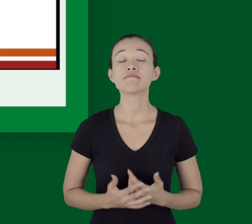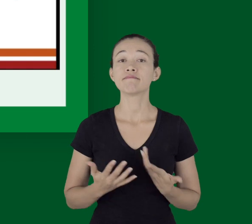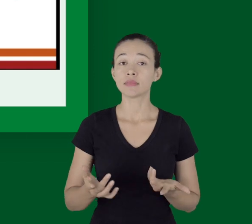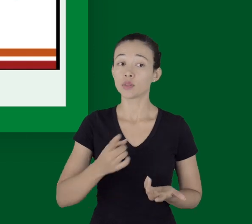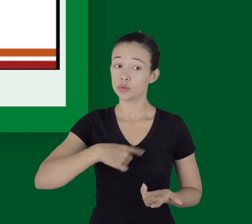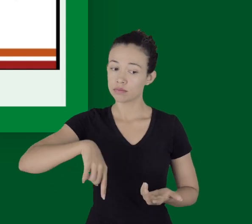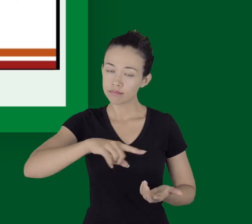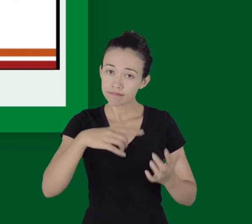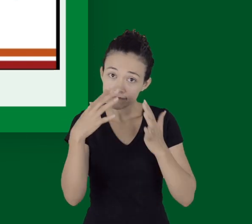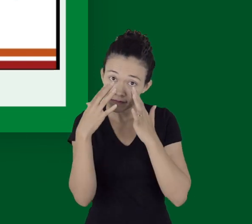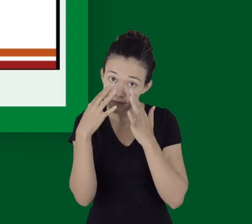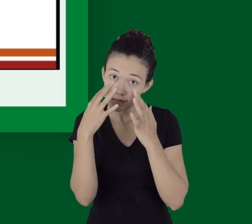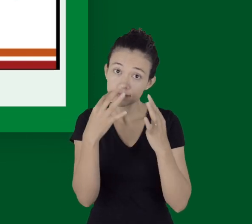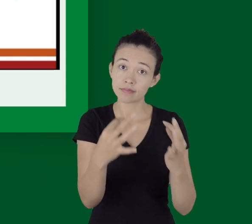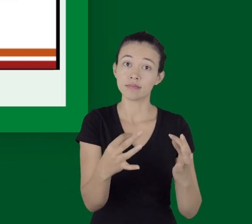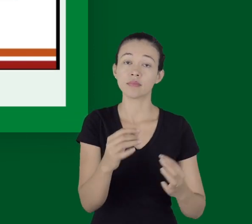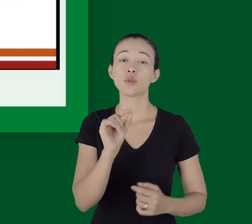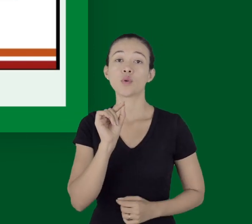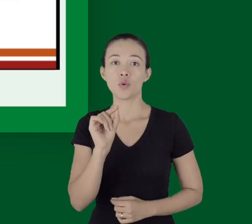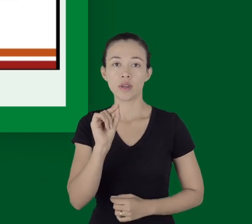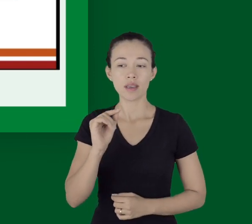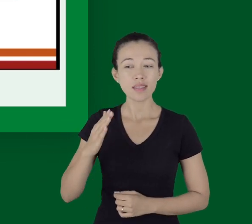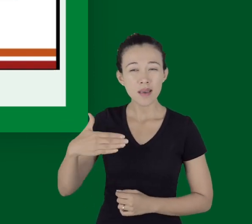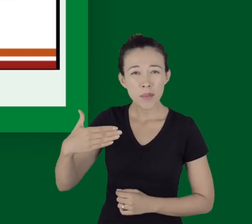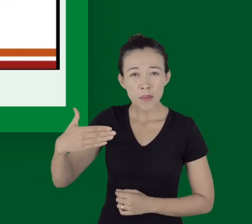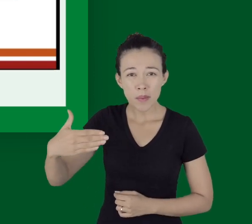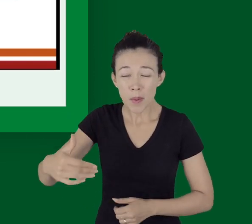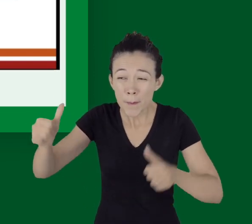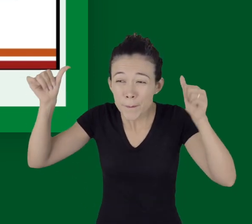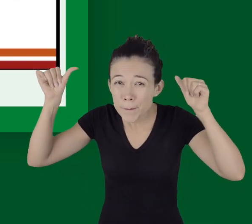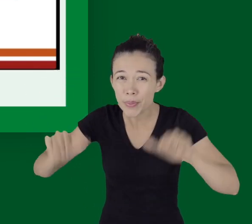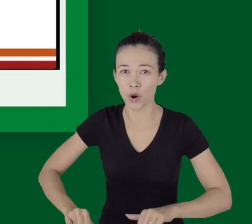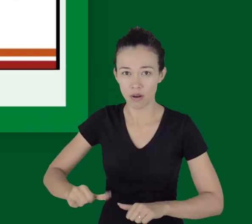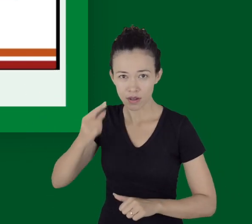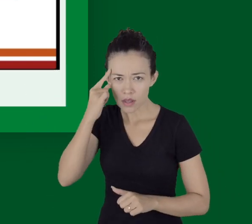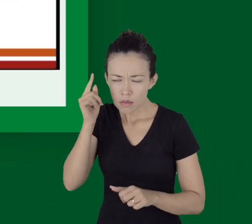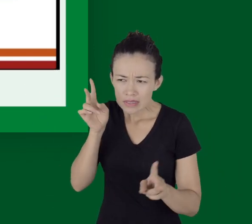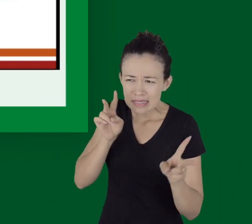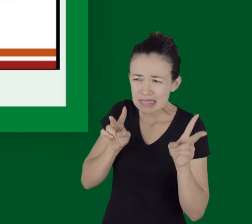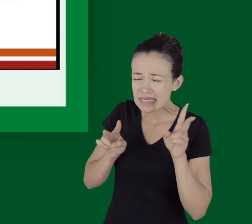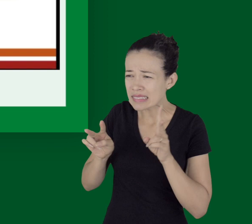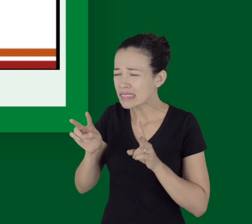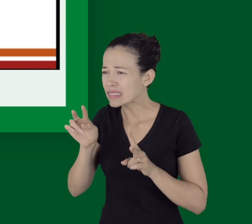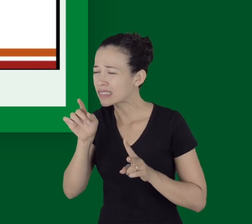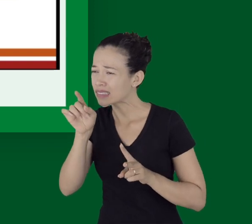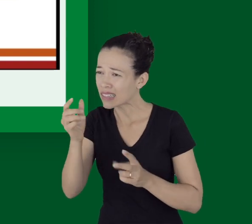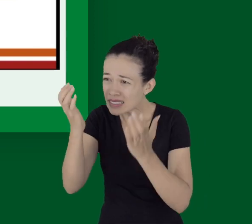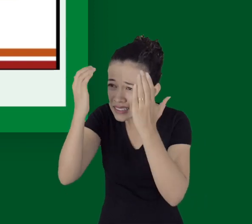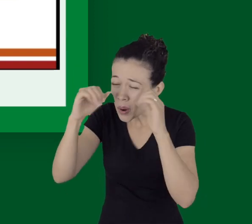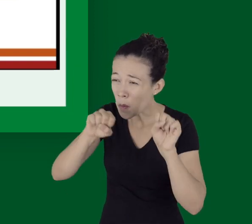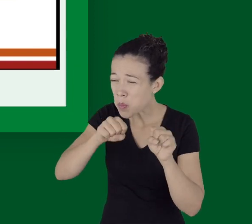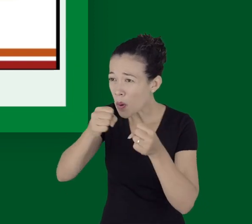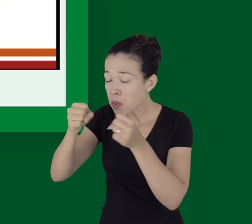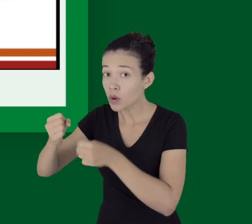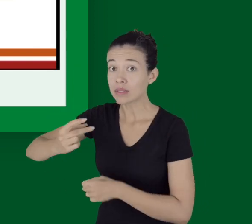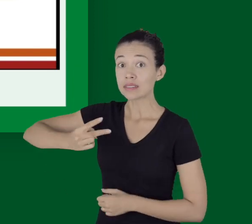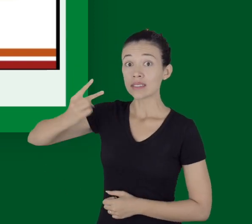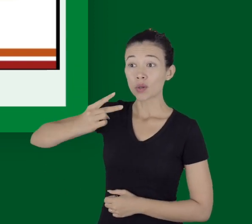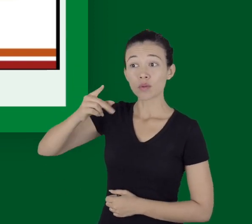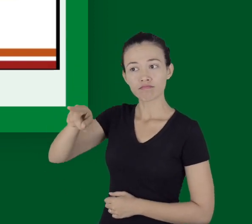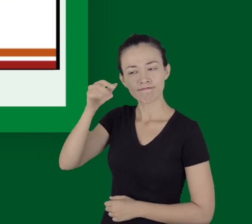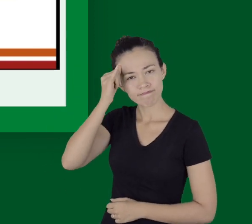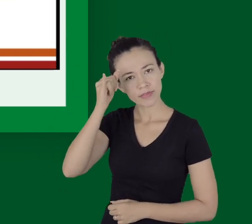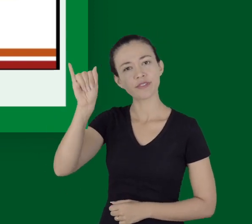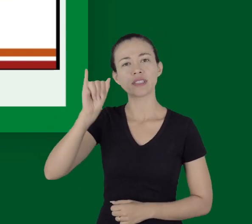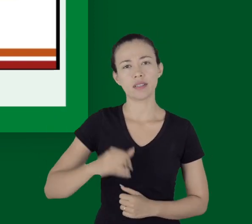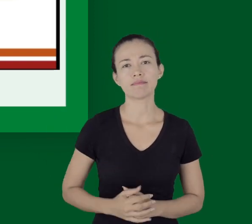grandes lesões, lesões importantes, né, do cérebro. E uma atenção especial nessa abordagem inicial